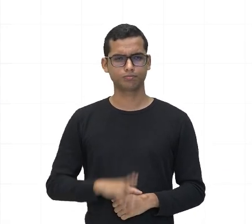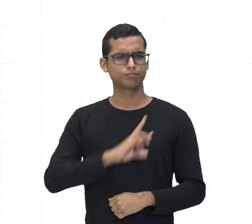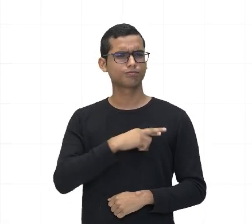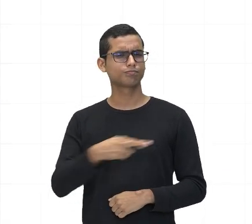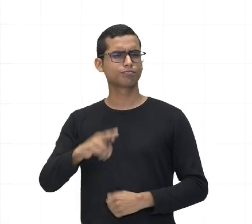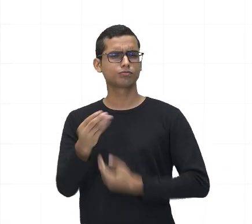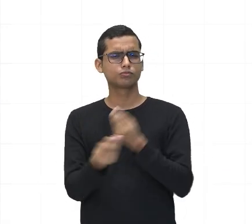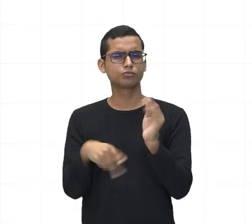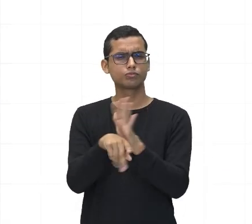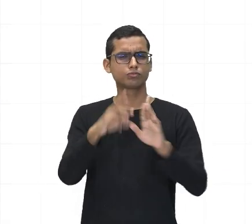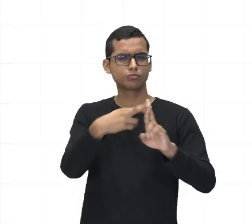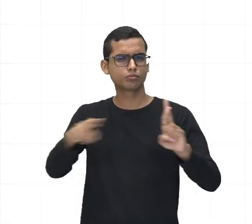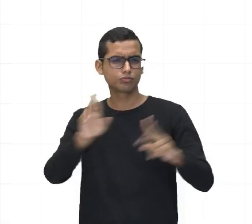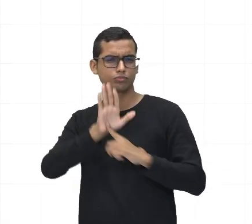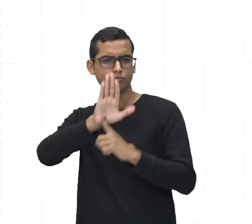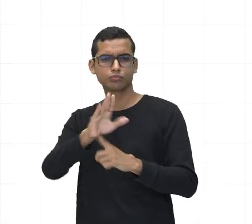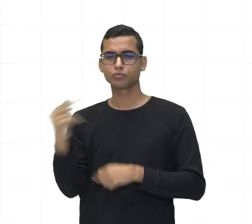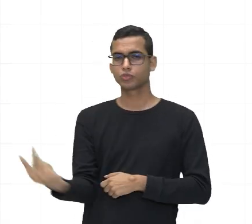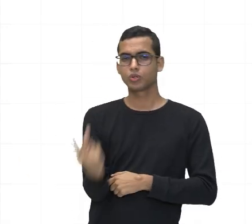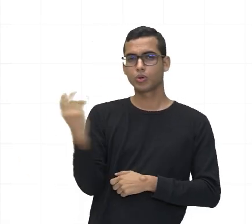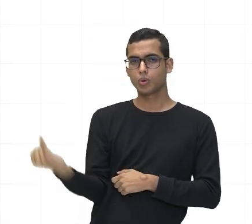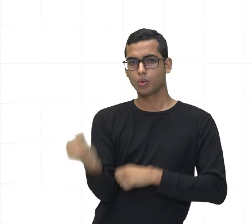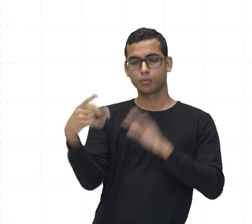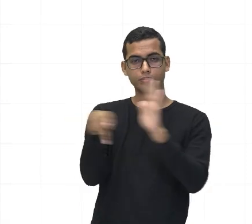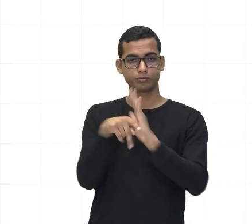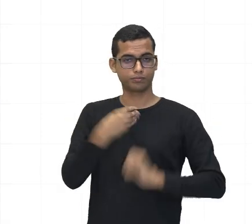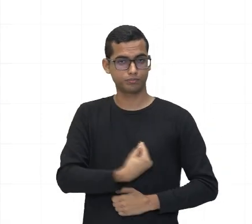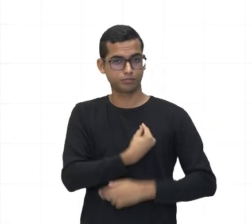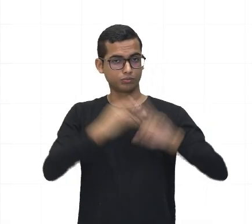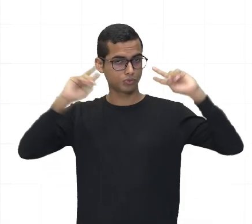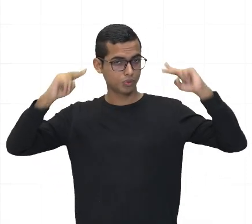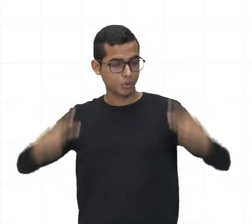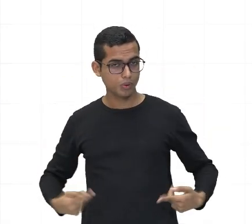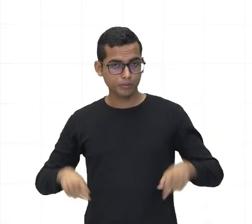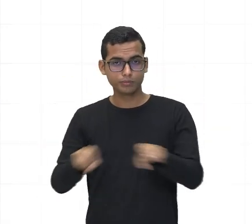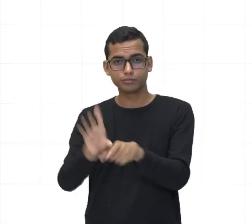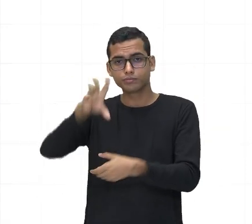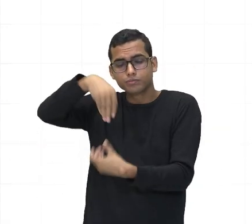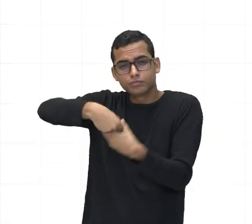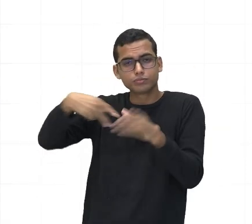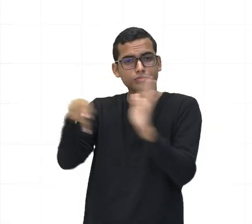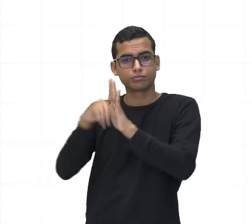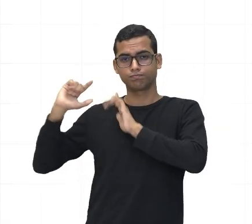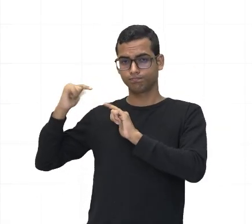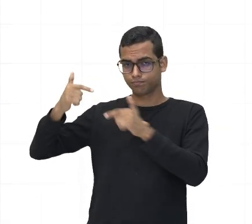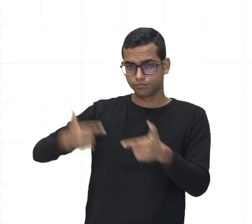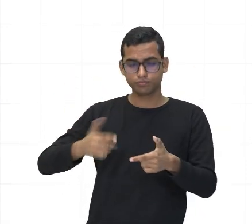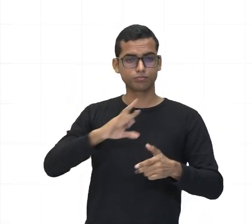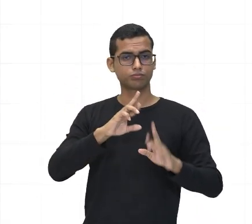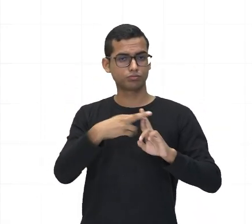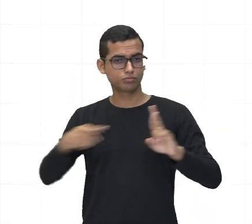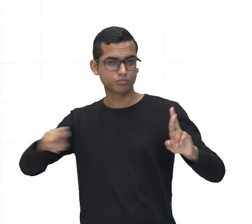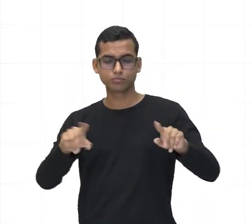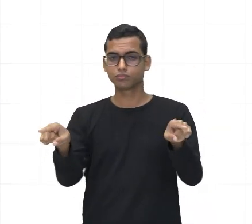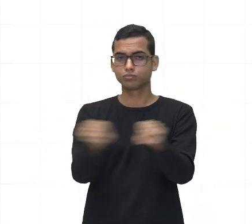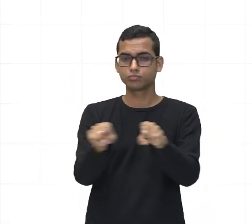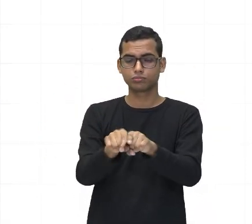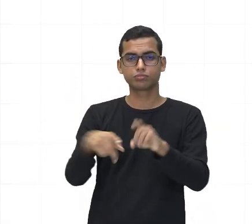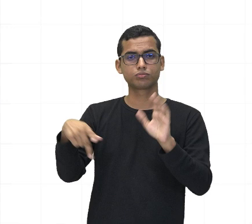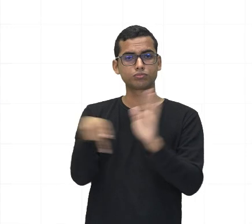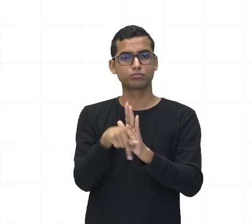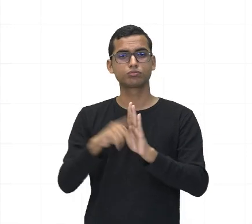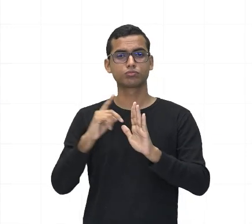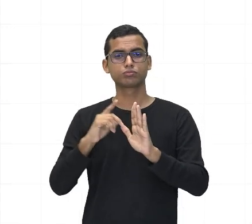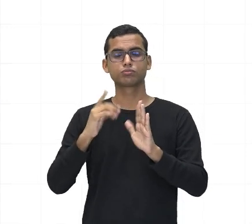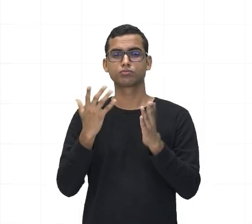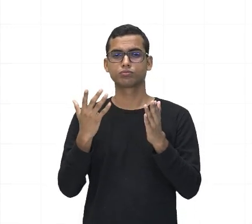transmitem valores importantes para a vida do ser humano dentro de suas tradições religiosas, de seus cultos, de seus